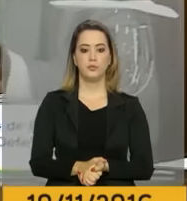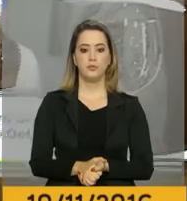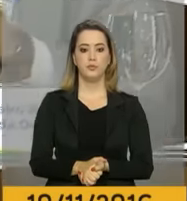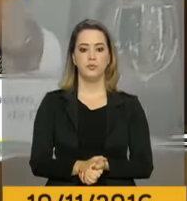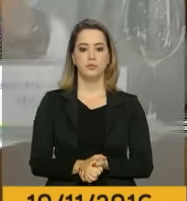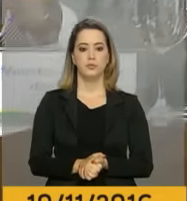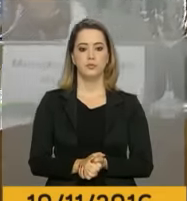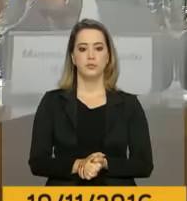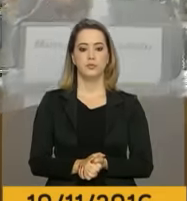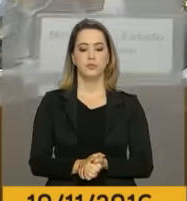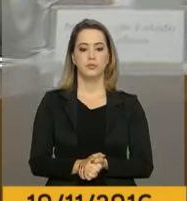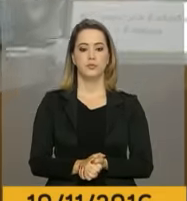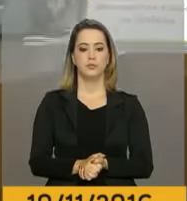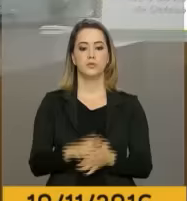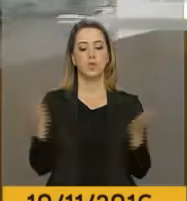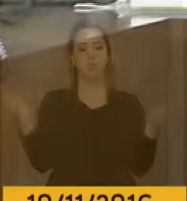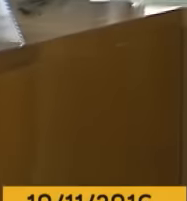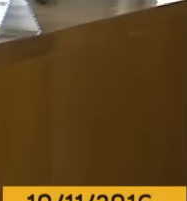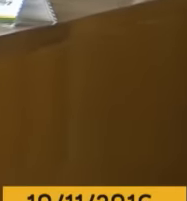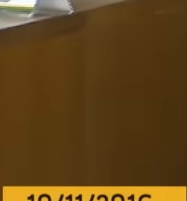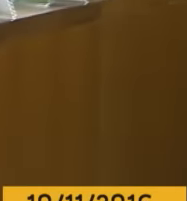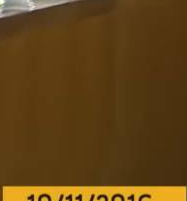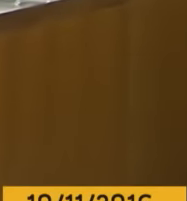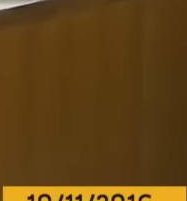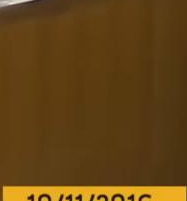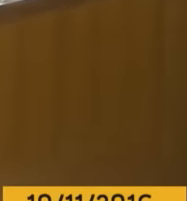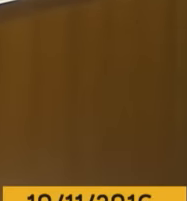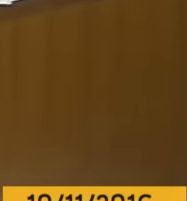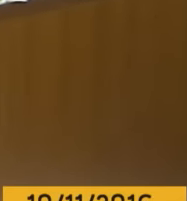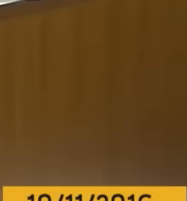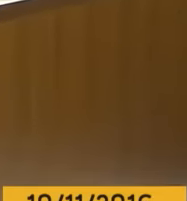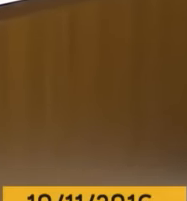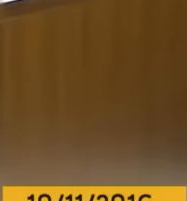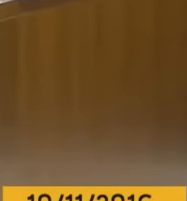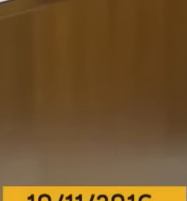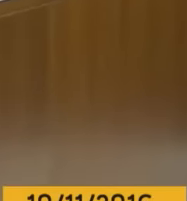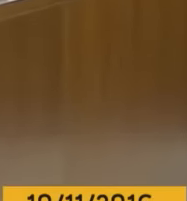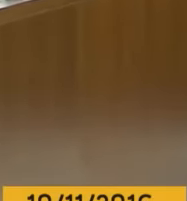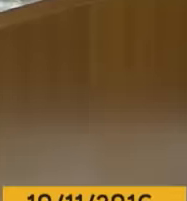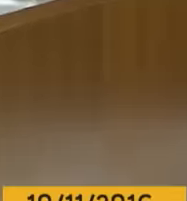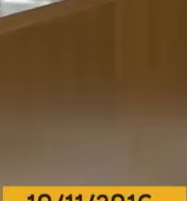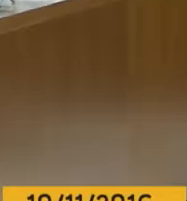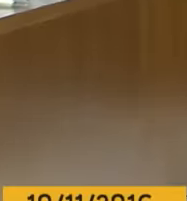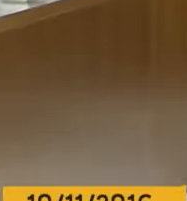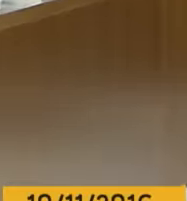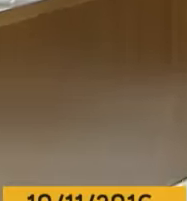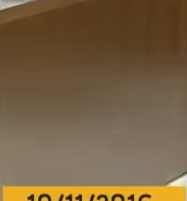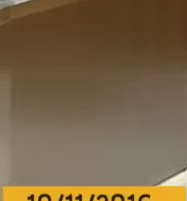Está encerrada esta reunião. Muito obrigado a todos. Viu?